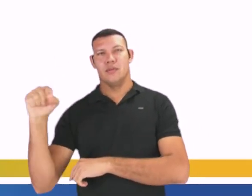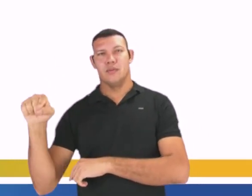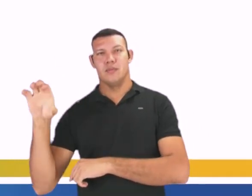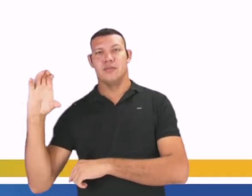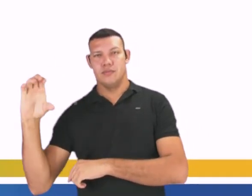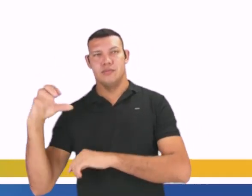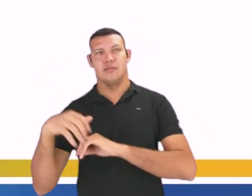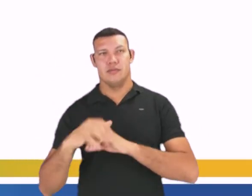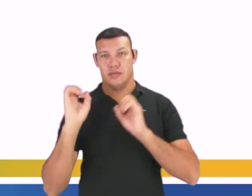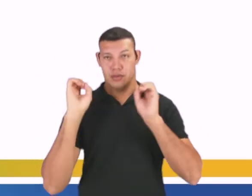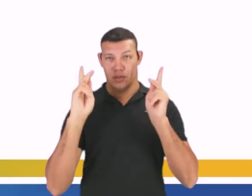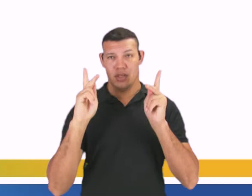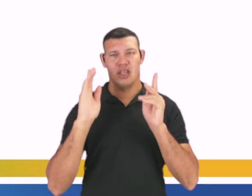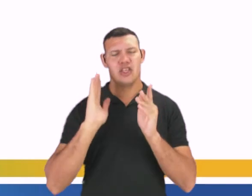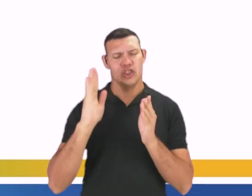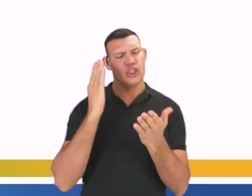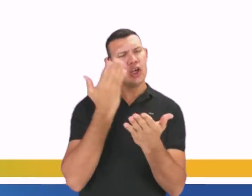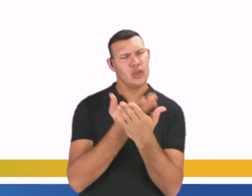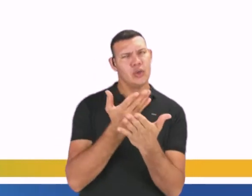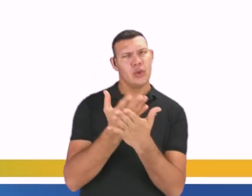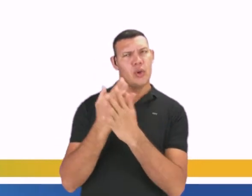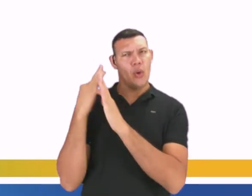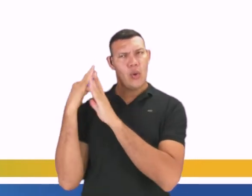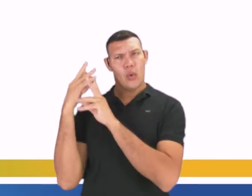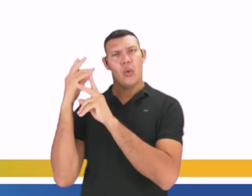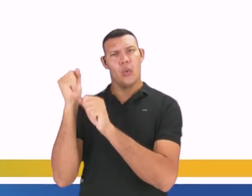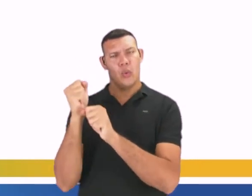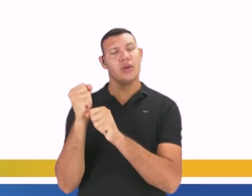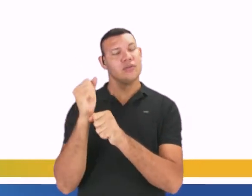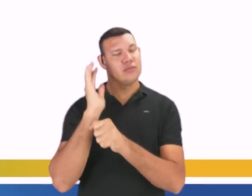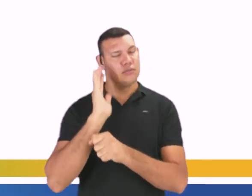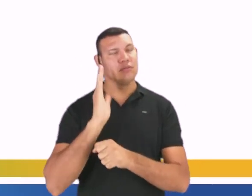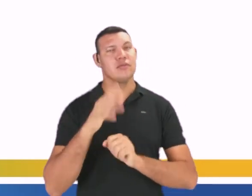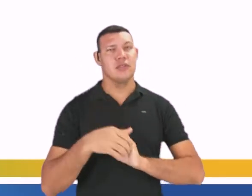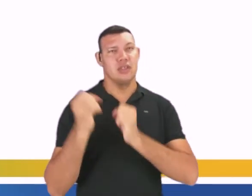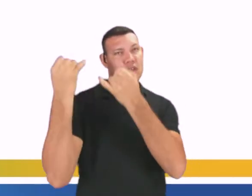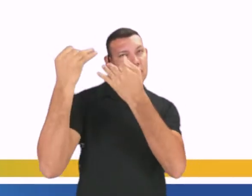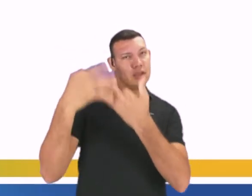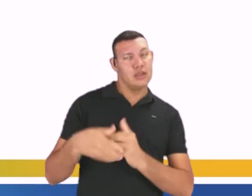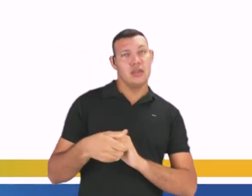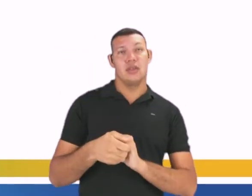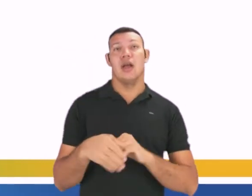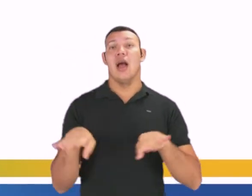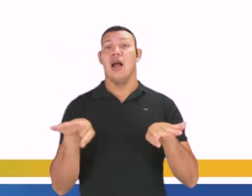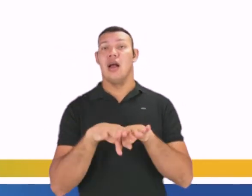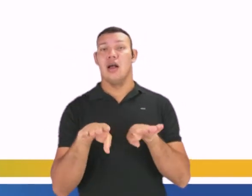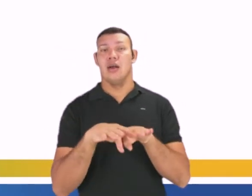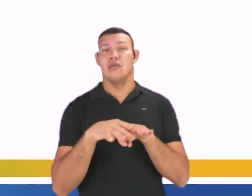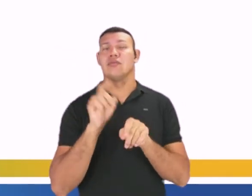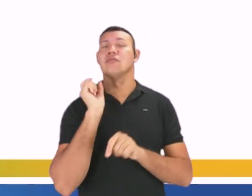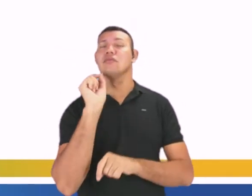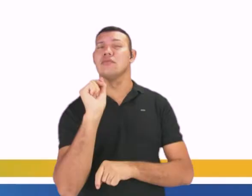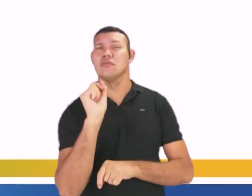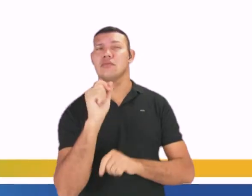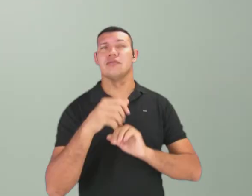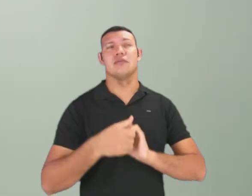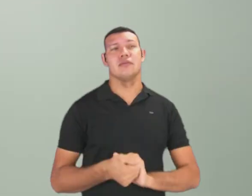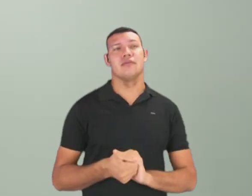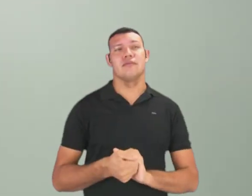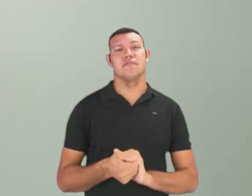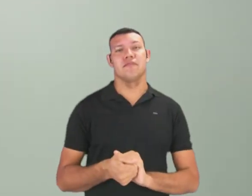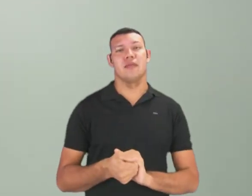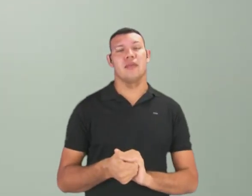bem? Um outro ponto importante é em relação às equações incompletas, que aí nós podemos resolvê-las